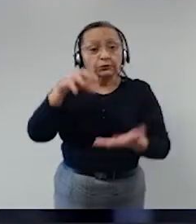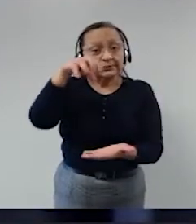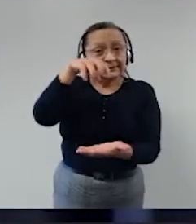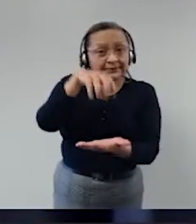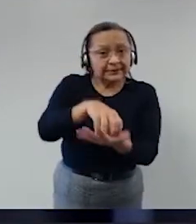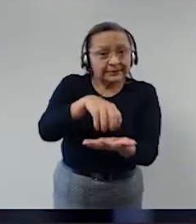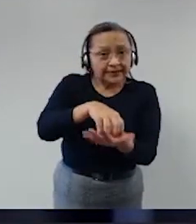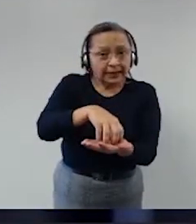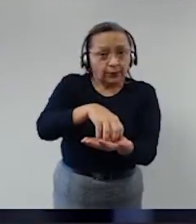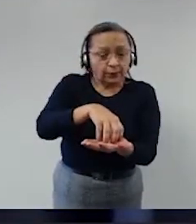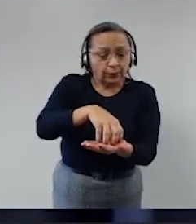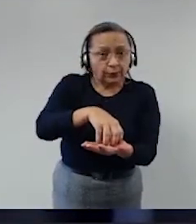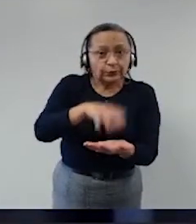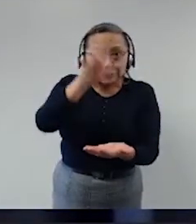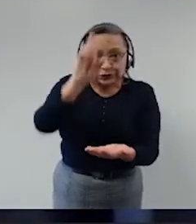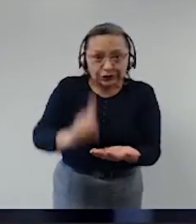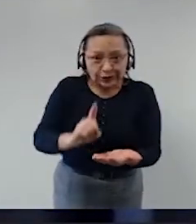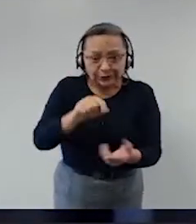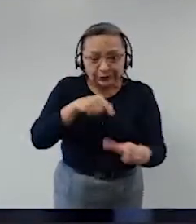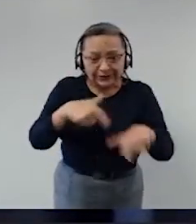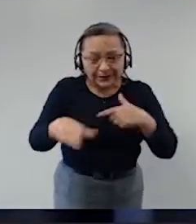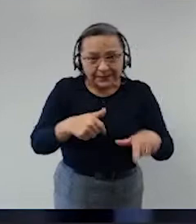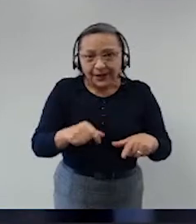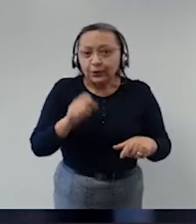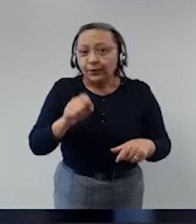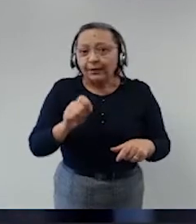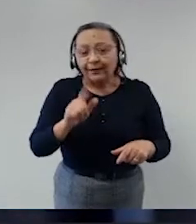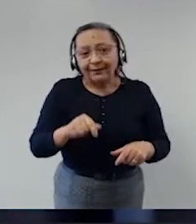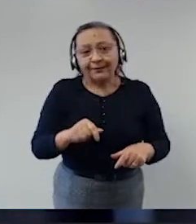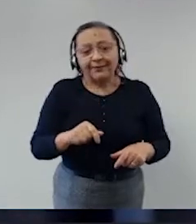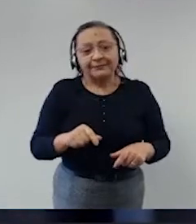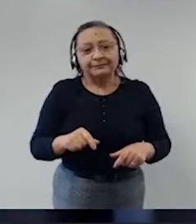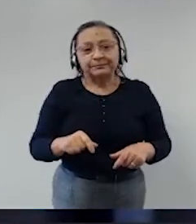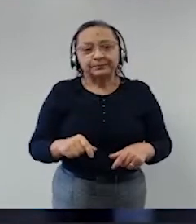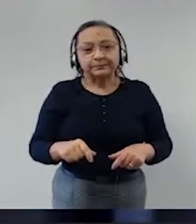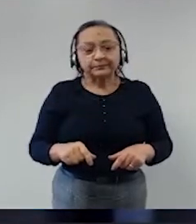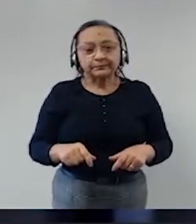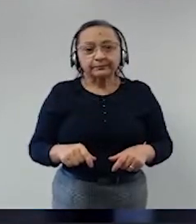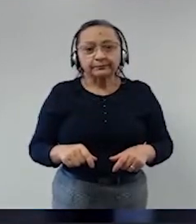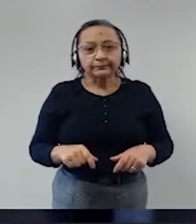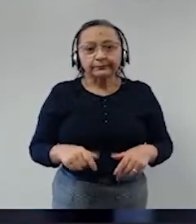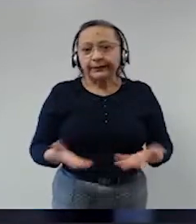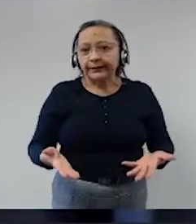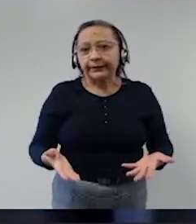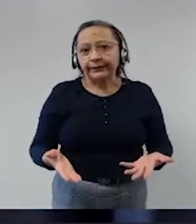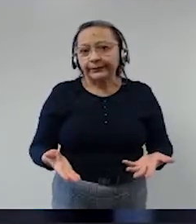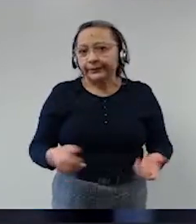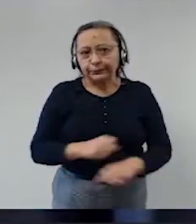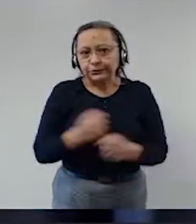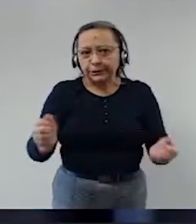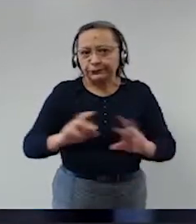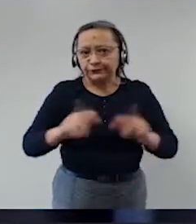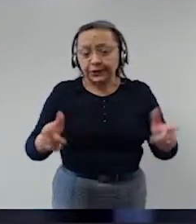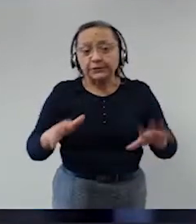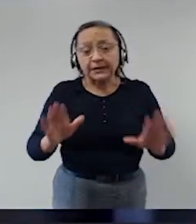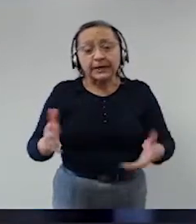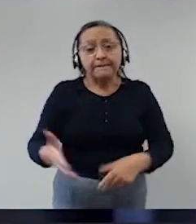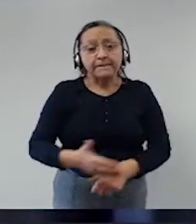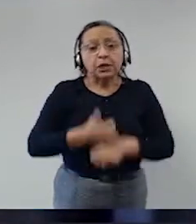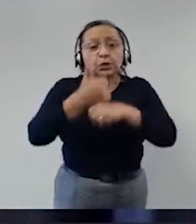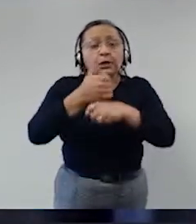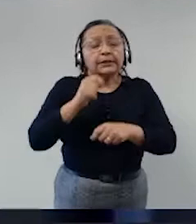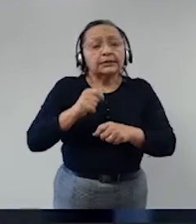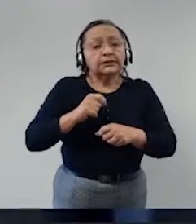direito do trabalho, senhoras e senhores, é justamente, e não poderia ser diferente, a melhoria das